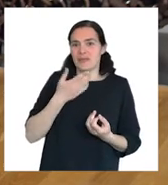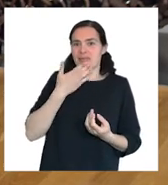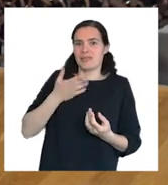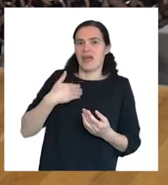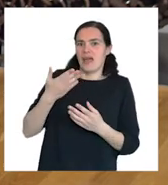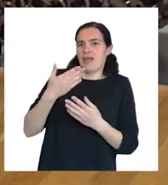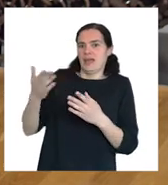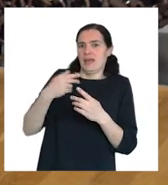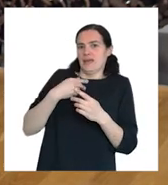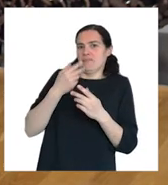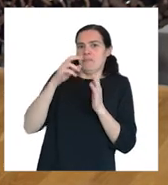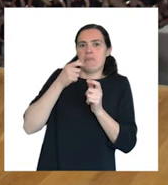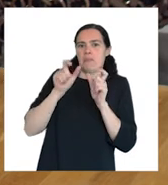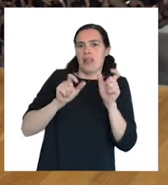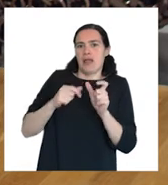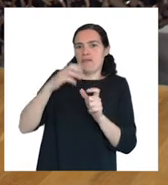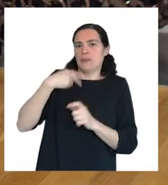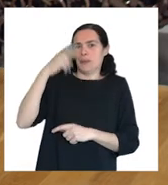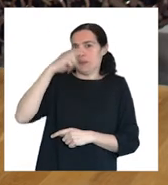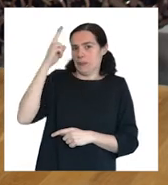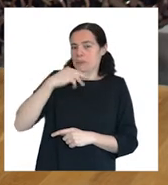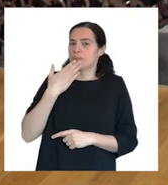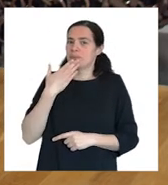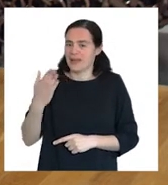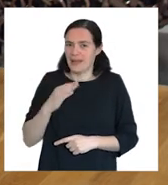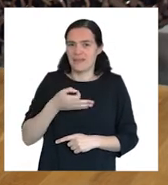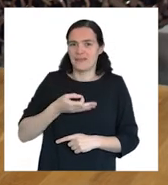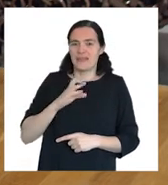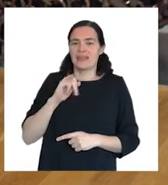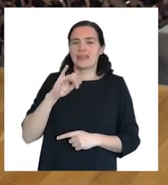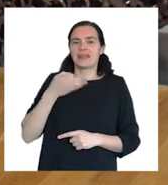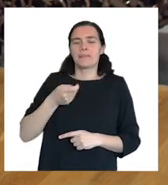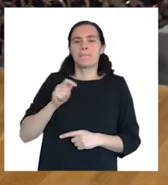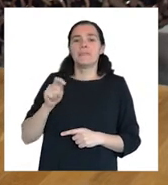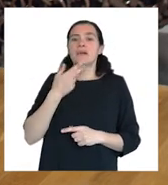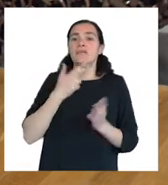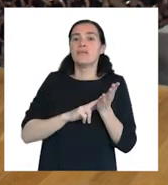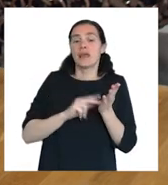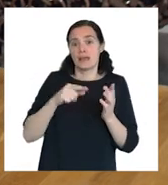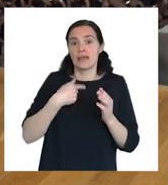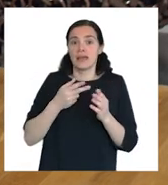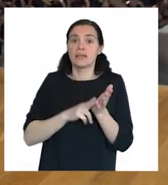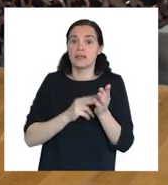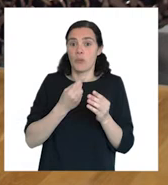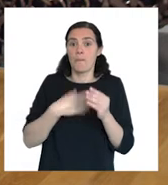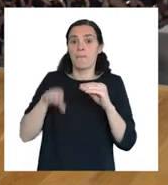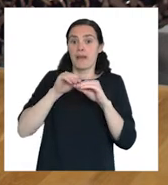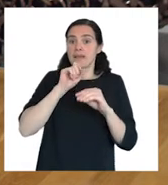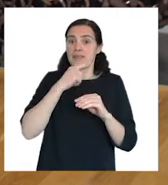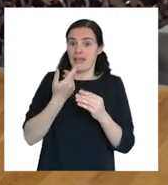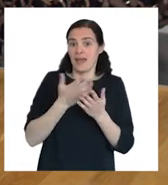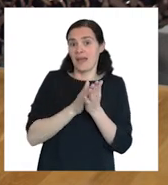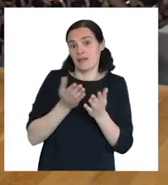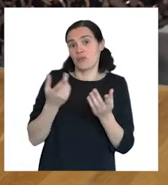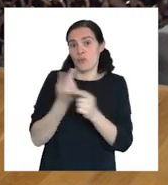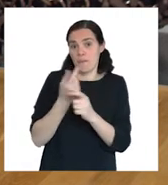Seguramente afirmações um pouco exageradas, de qualquer modo, obrigado, Filipe. A ser verdade, é uma razão suplementar para adquirir